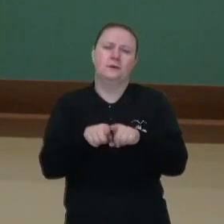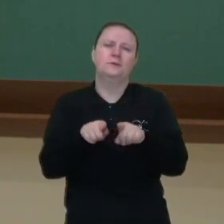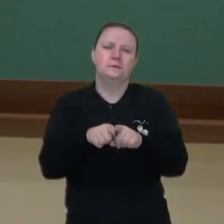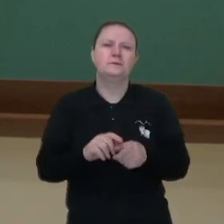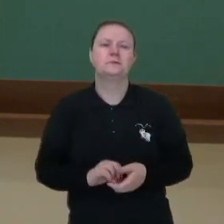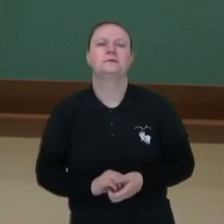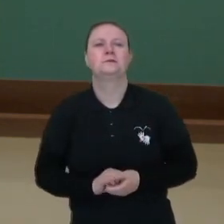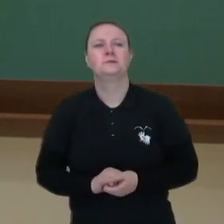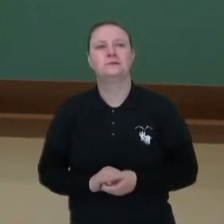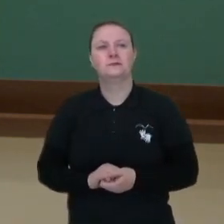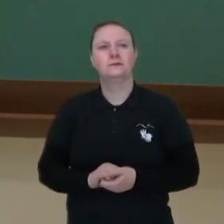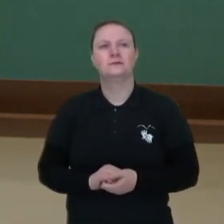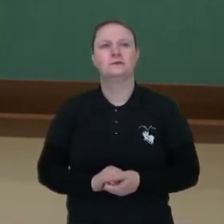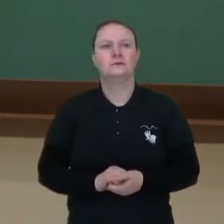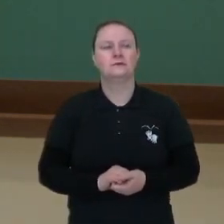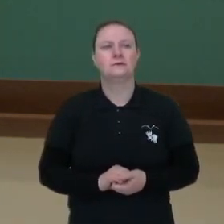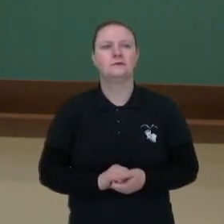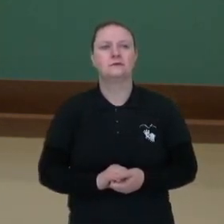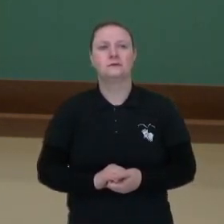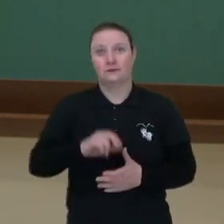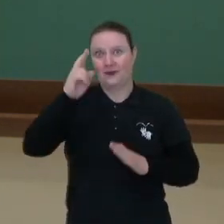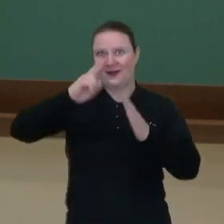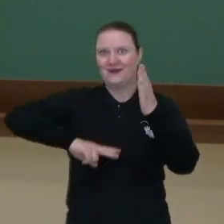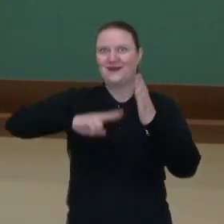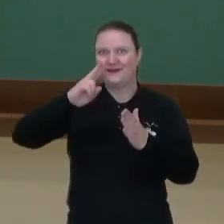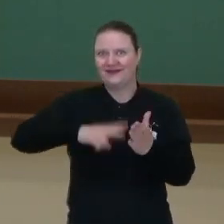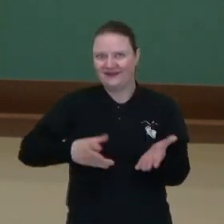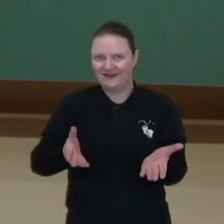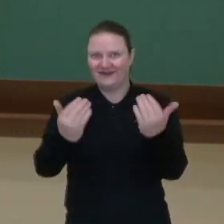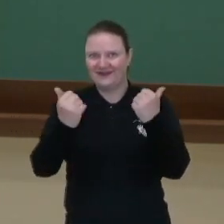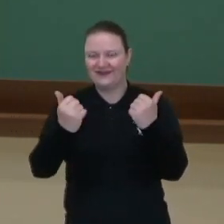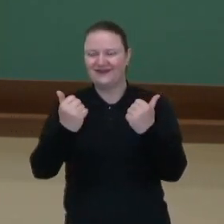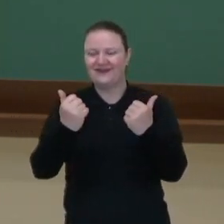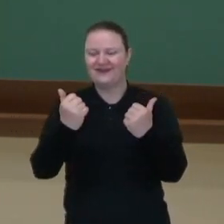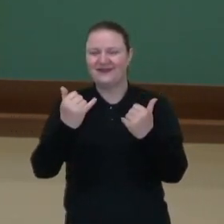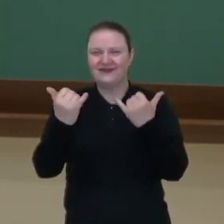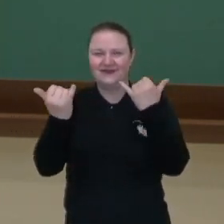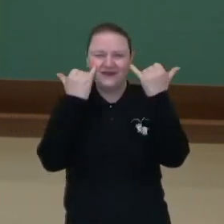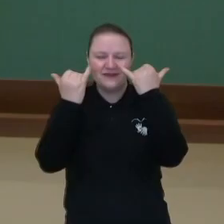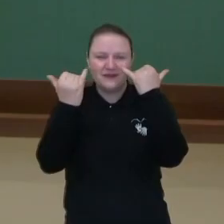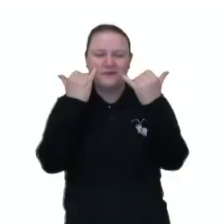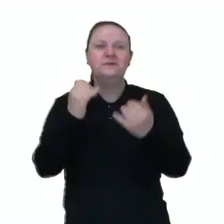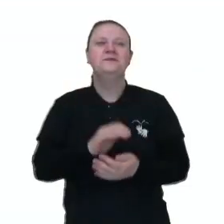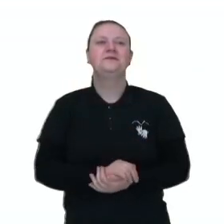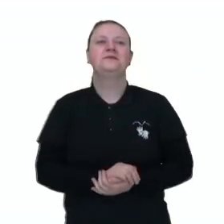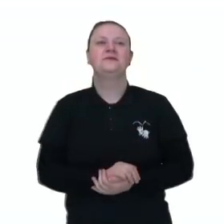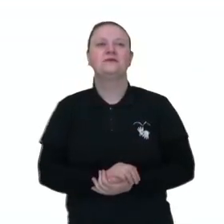lá. Vamos ler juntos, então, uma notícia? Acompanhe aqui comigo.